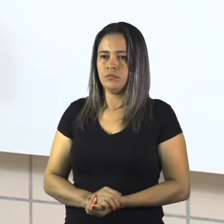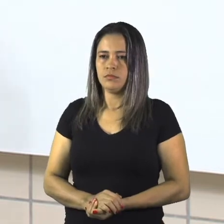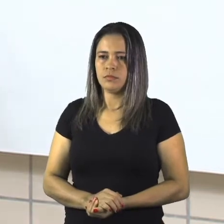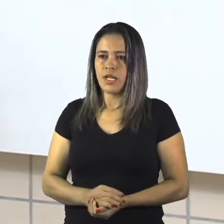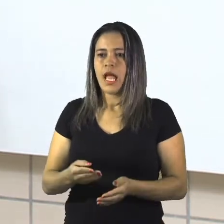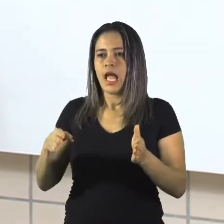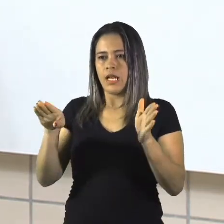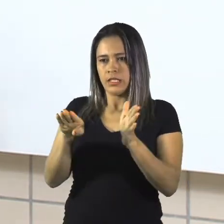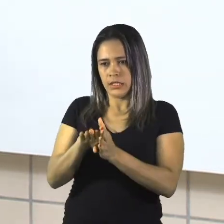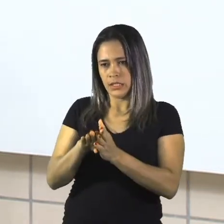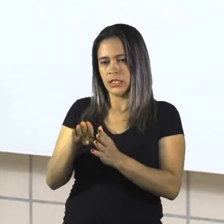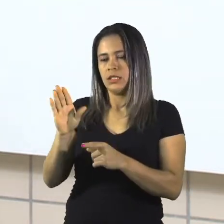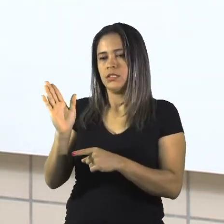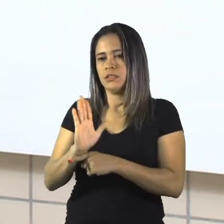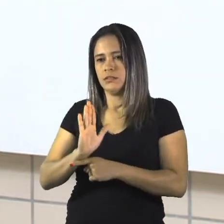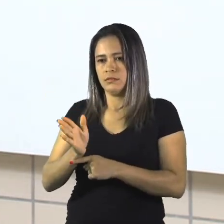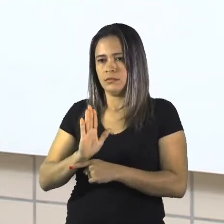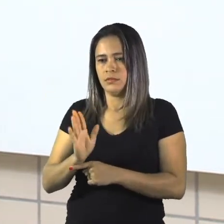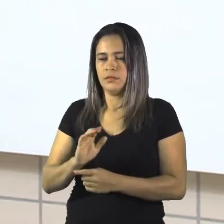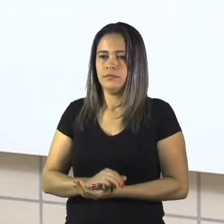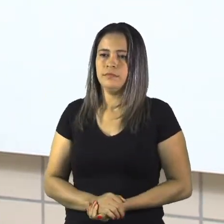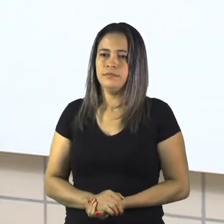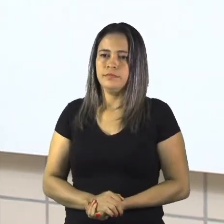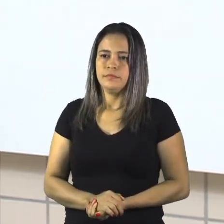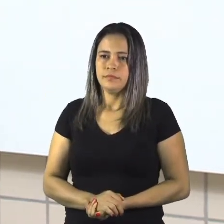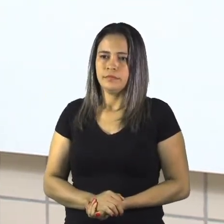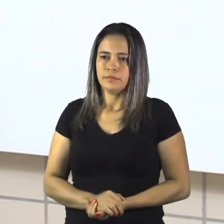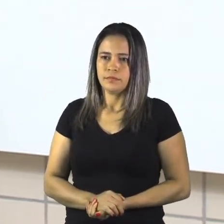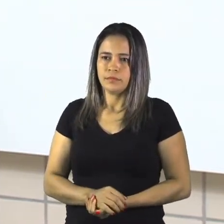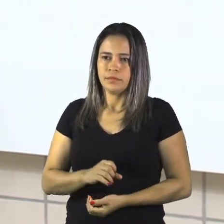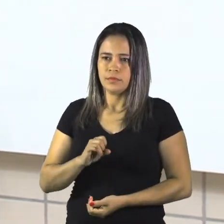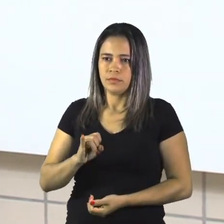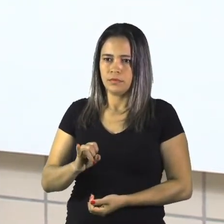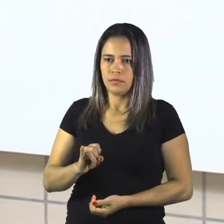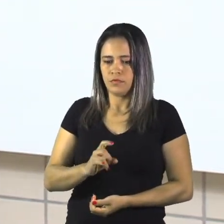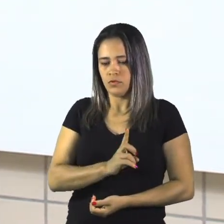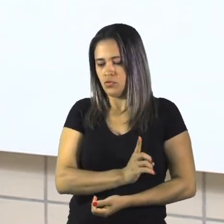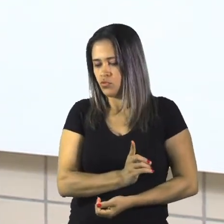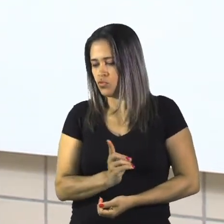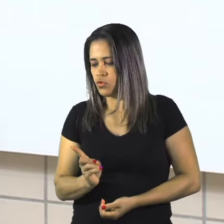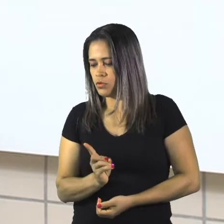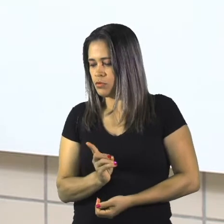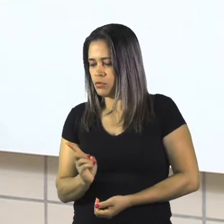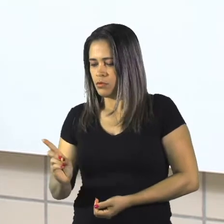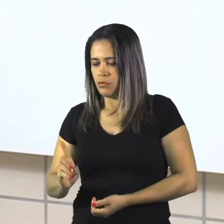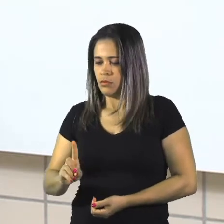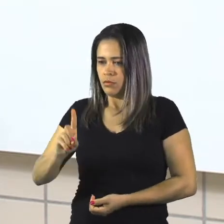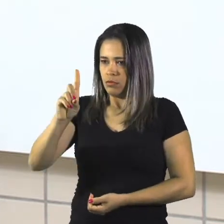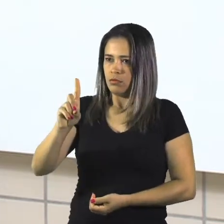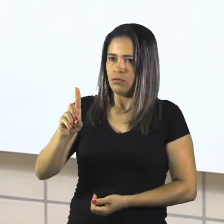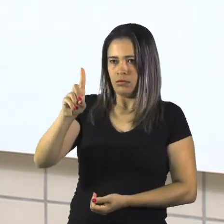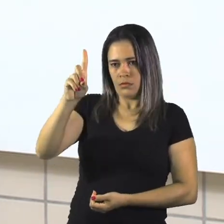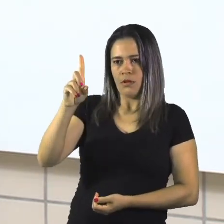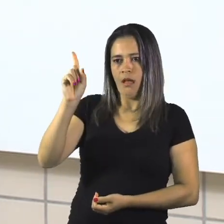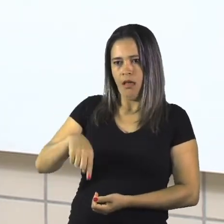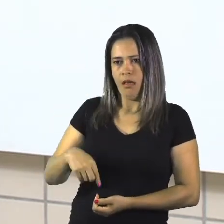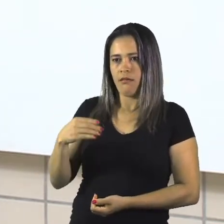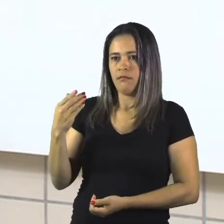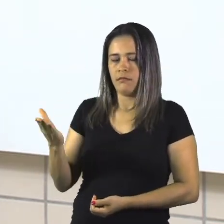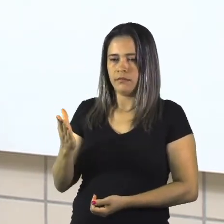chega ao cinema, né? Então, se eu fosse indicar com setas, o percurso dele seria esse aqui, né?